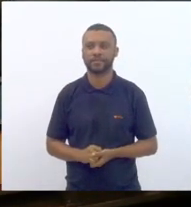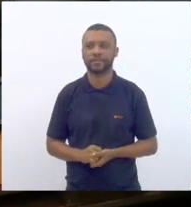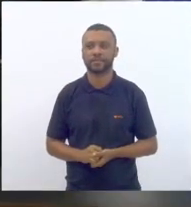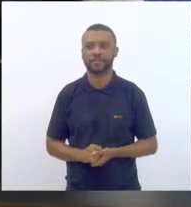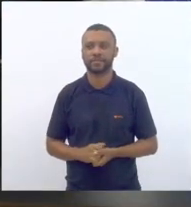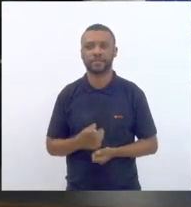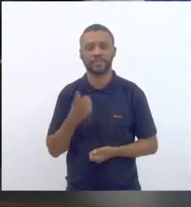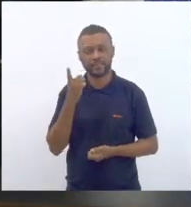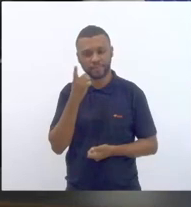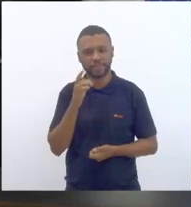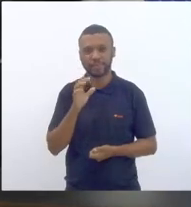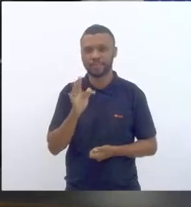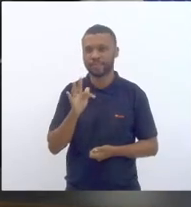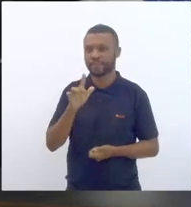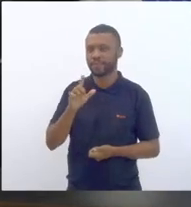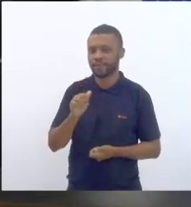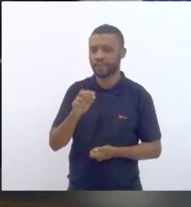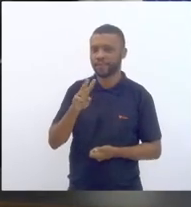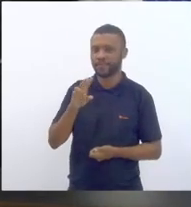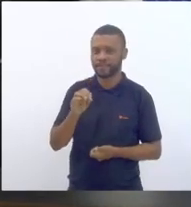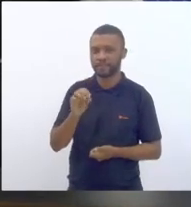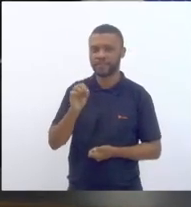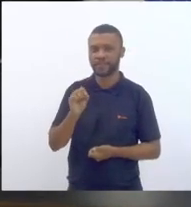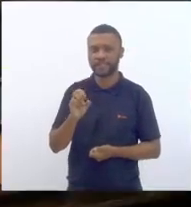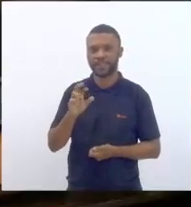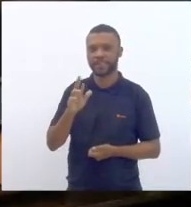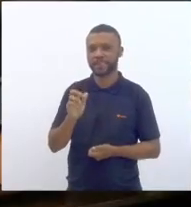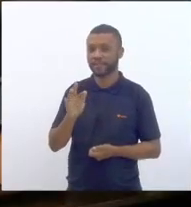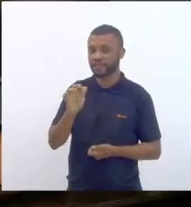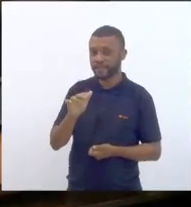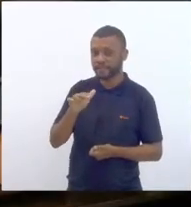Deputado Flávio Serafini.